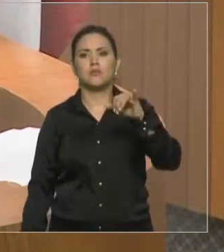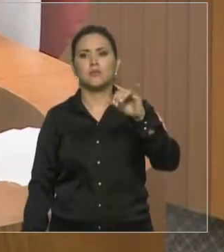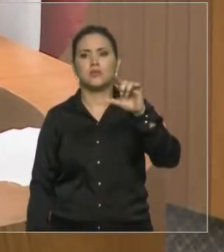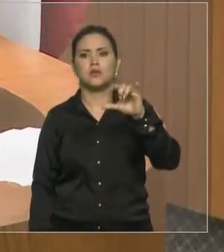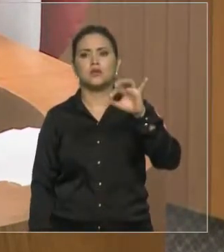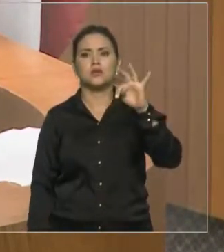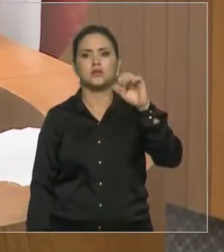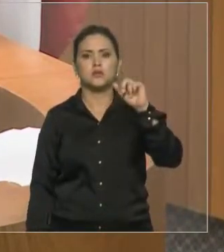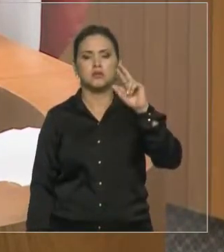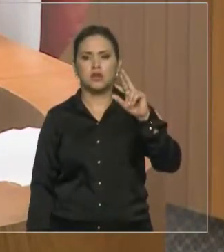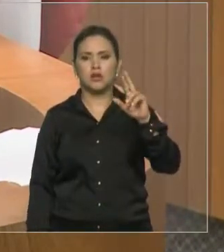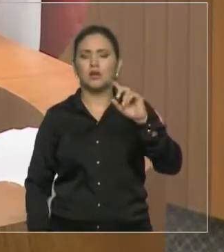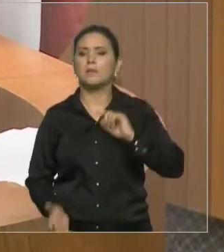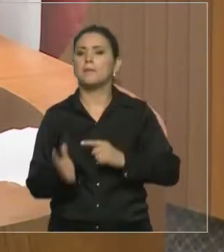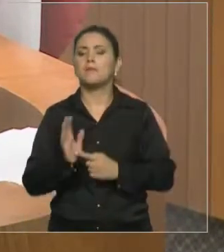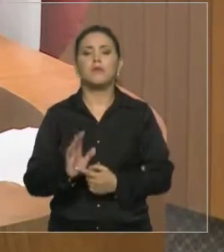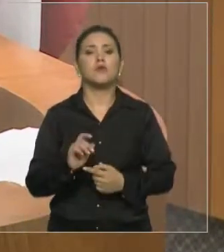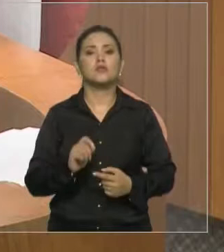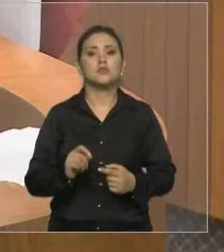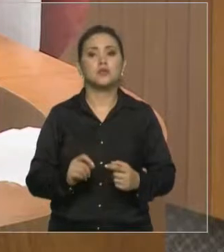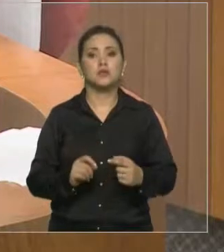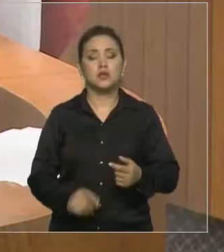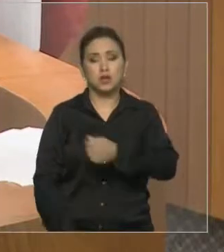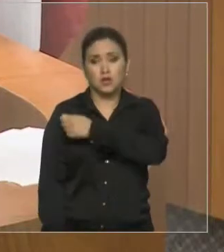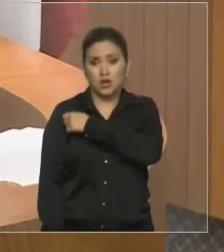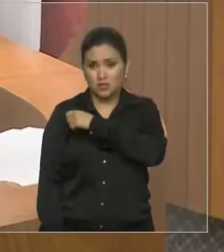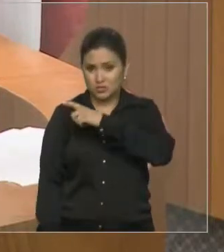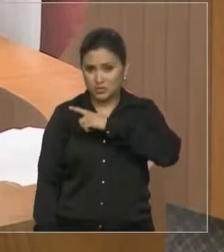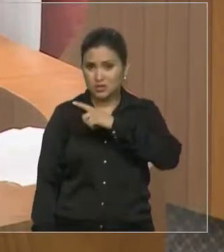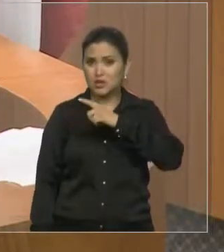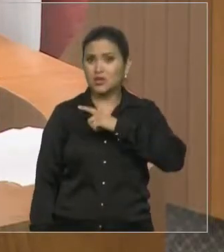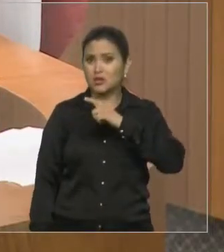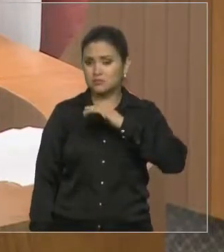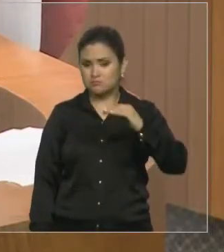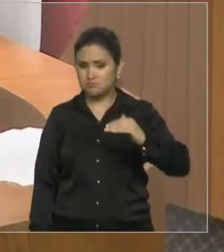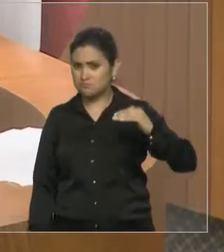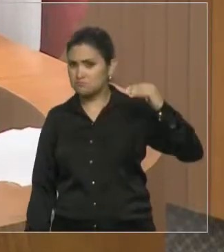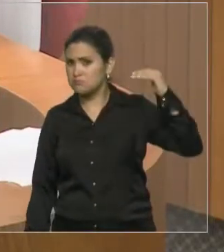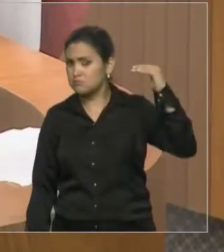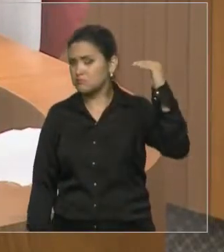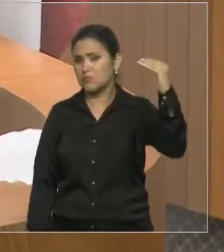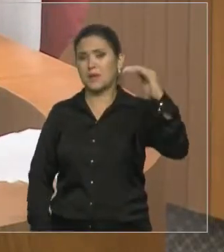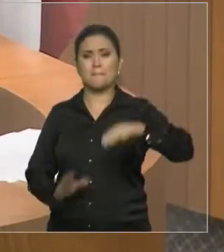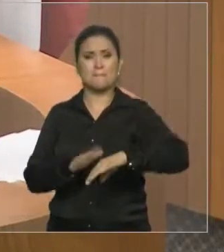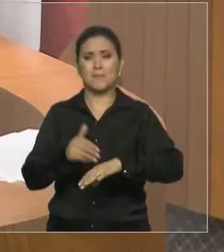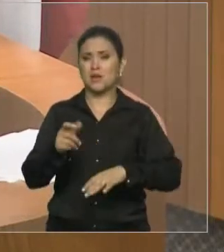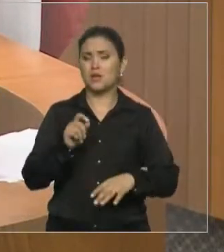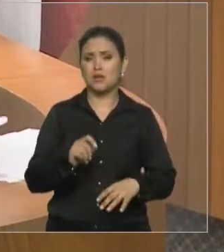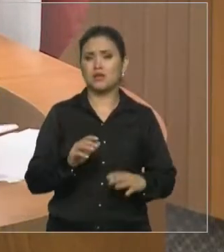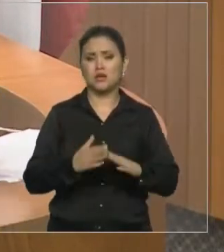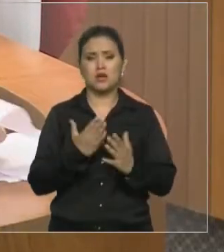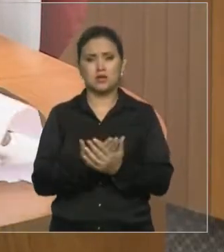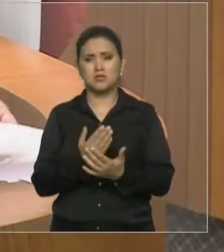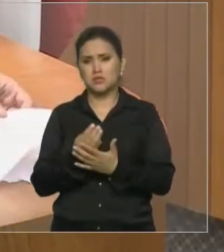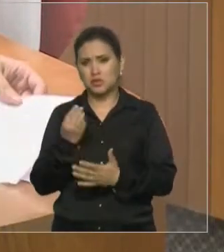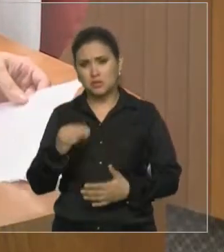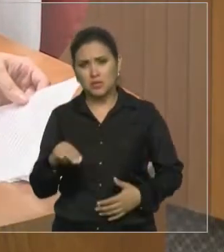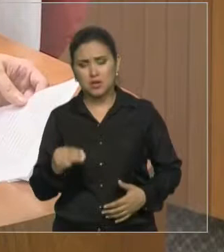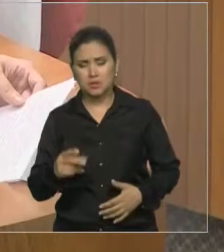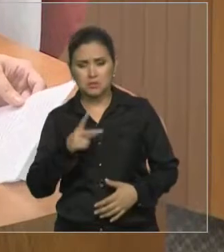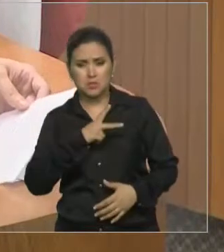os alunos têm um nível acima do próprio ensino da maioria das escolas do maranhão sejam elas públicas ou